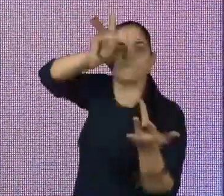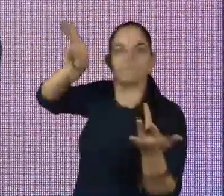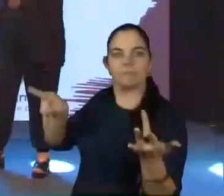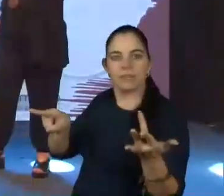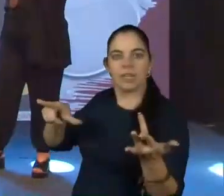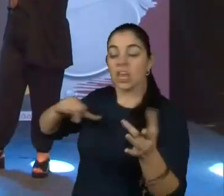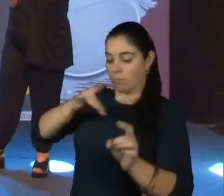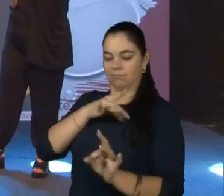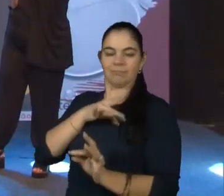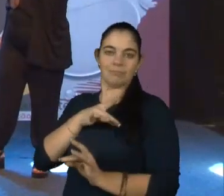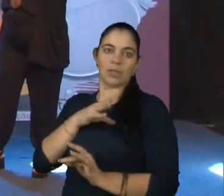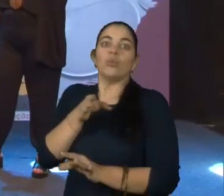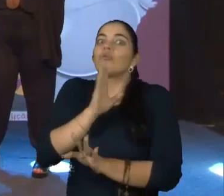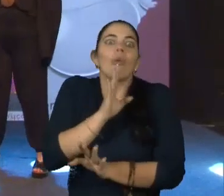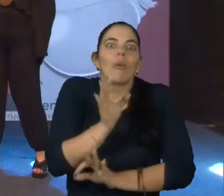desconhecido.